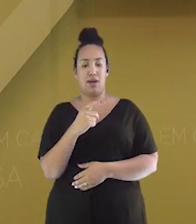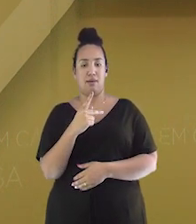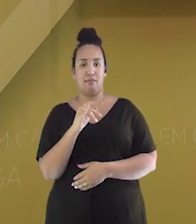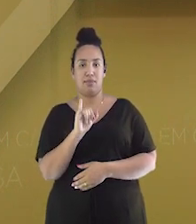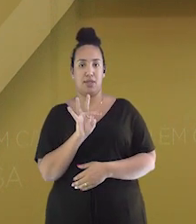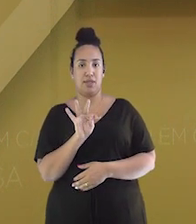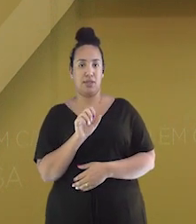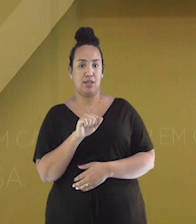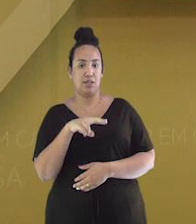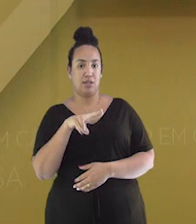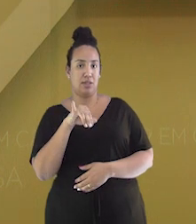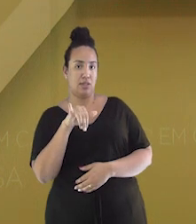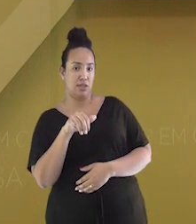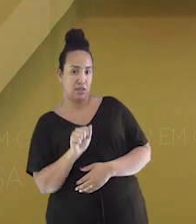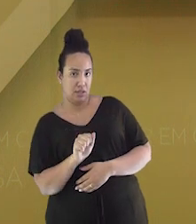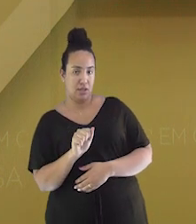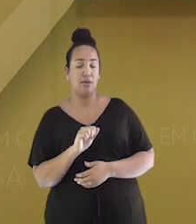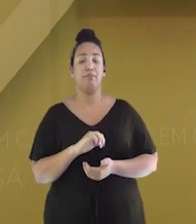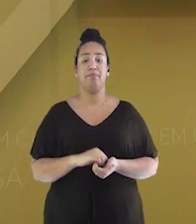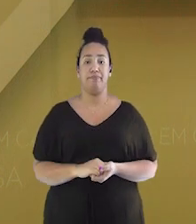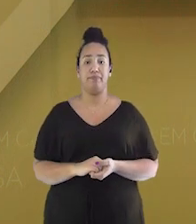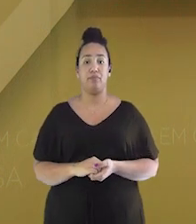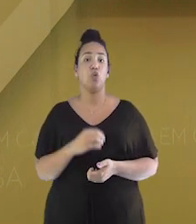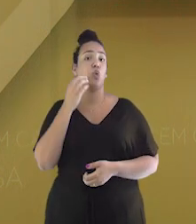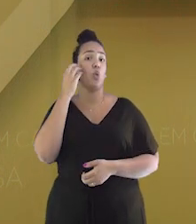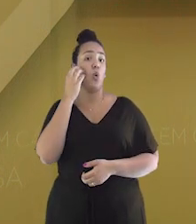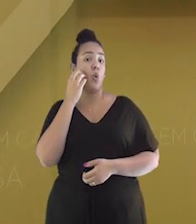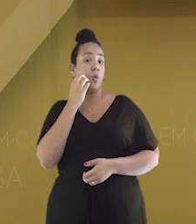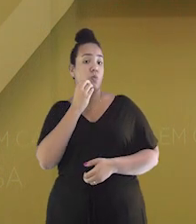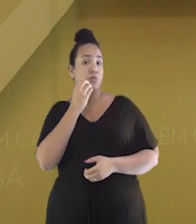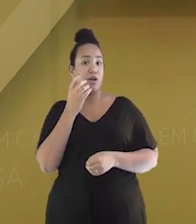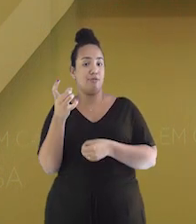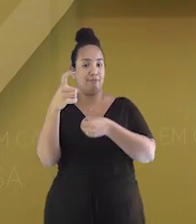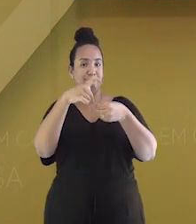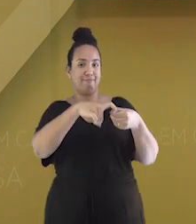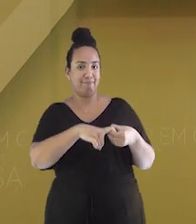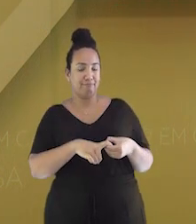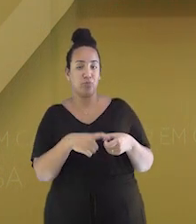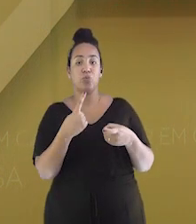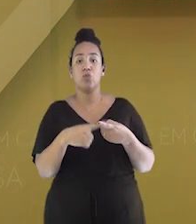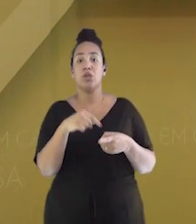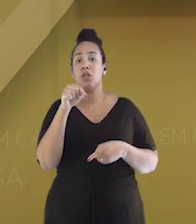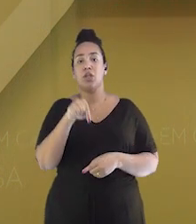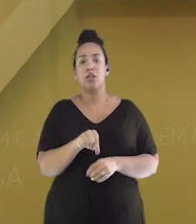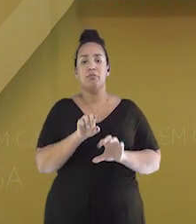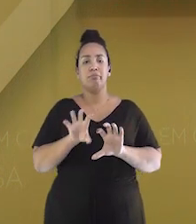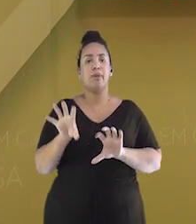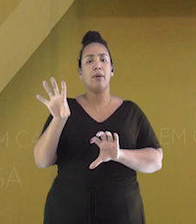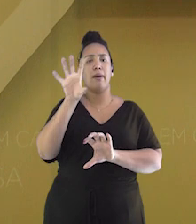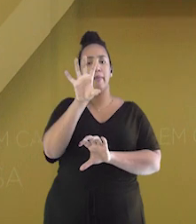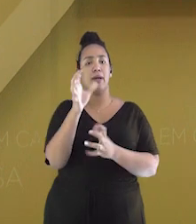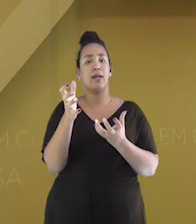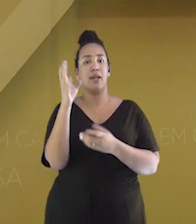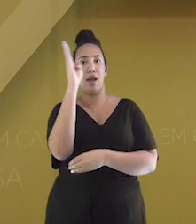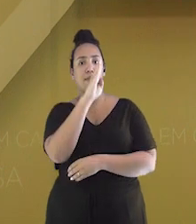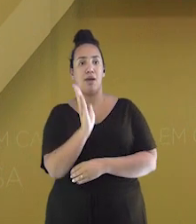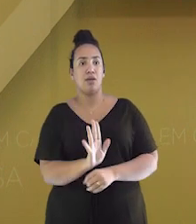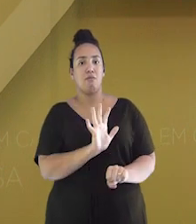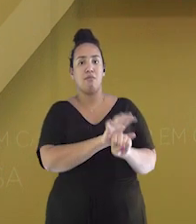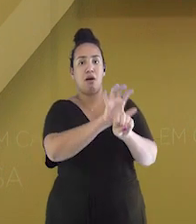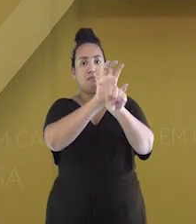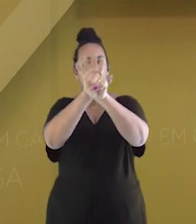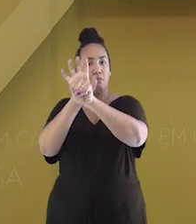divisão amigável de Dom Pedro. Essa divisão foi feita com o propósito de colonizar o Brasil. Com